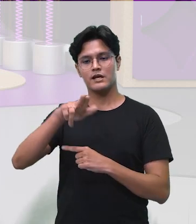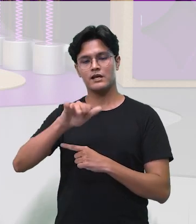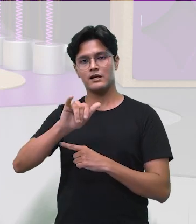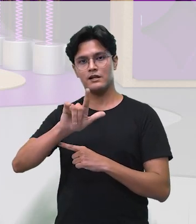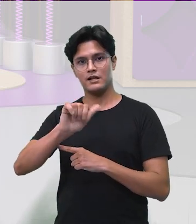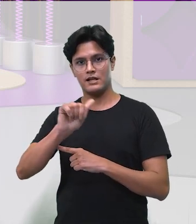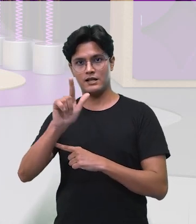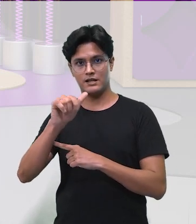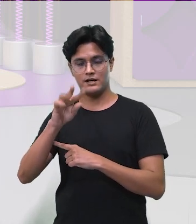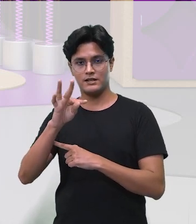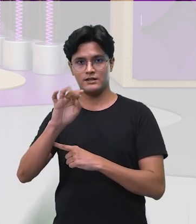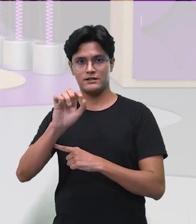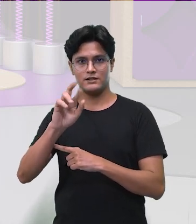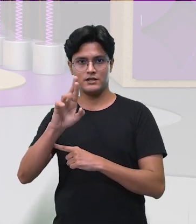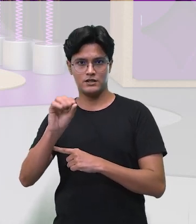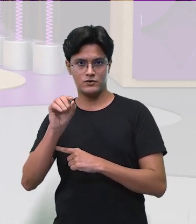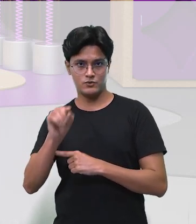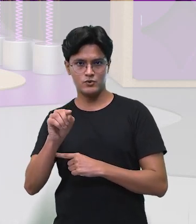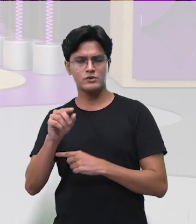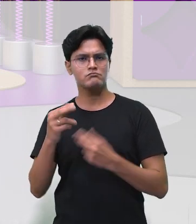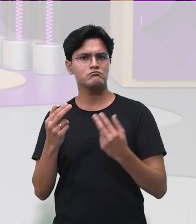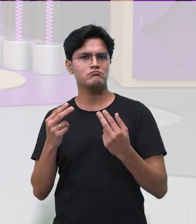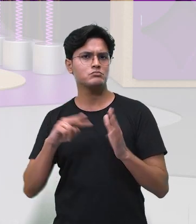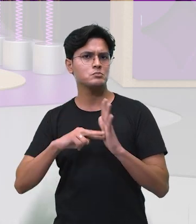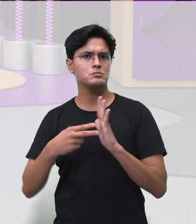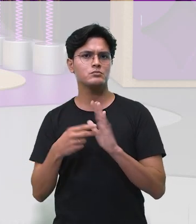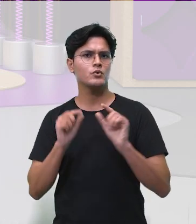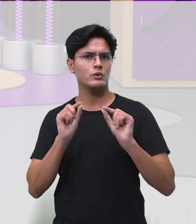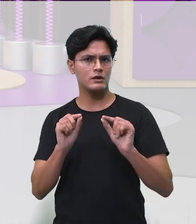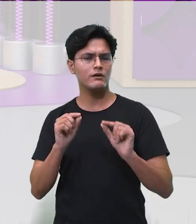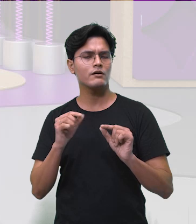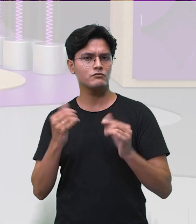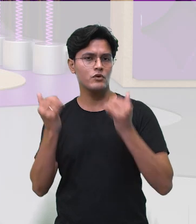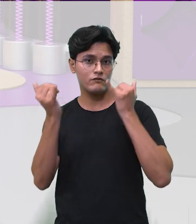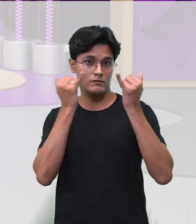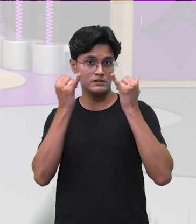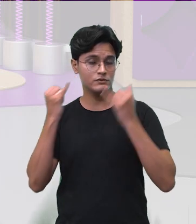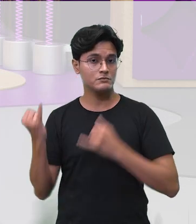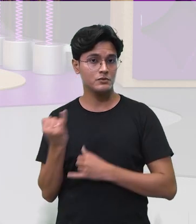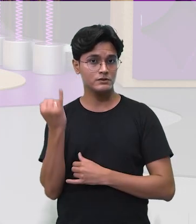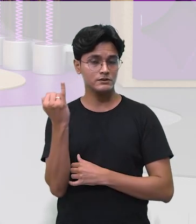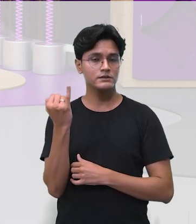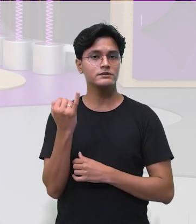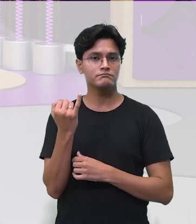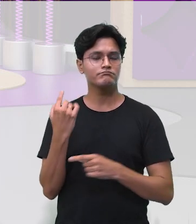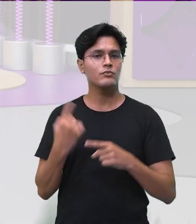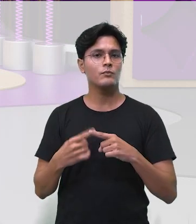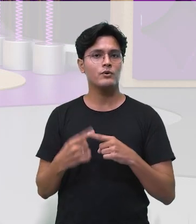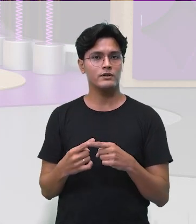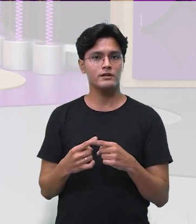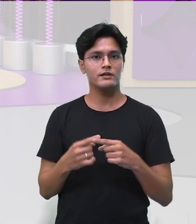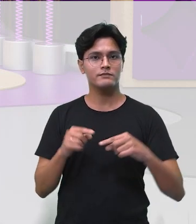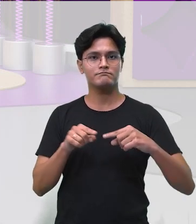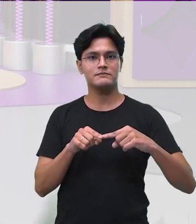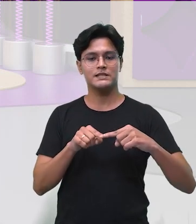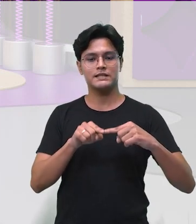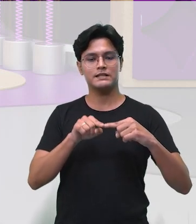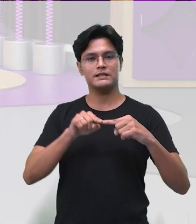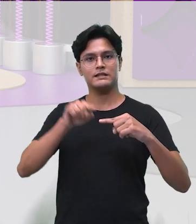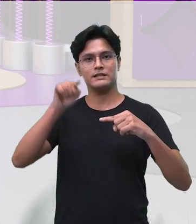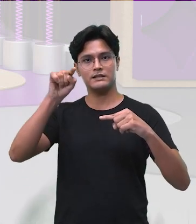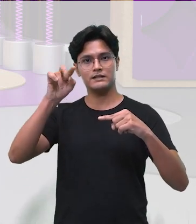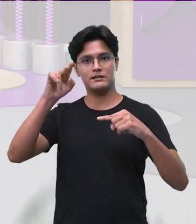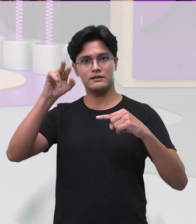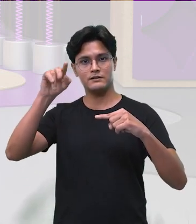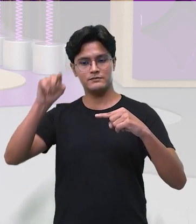tá? Ela significa muita coisa, é uma informação importante. Por quê? Porque quando ele diz que é um triângulo equilátero, ele